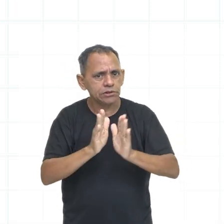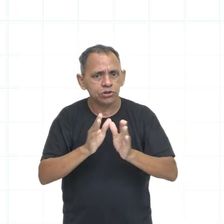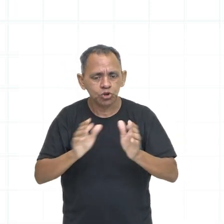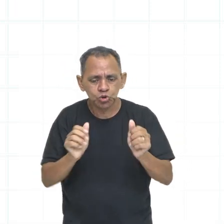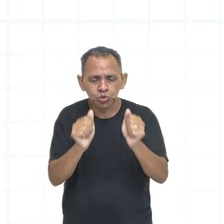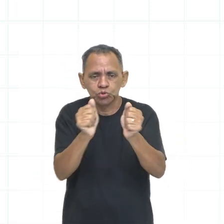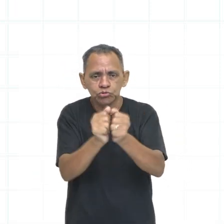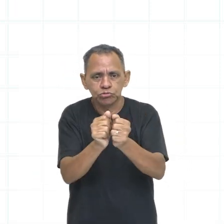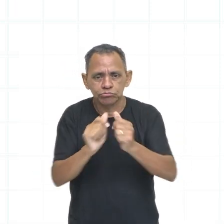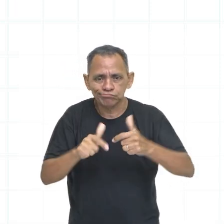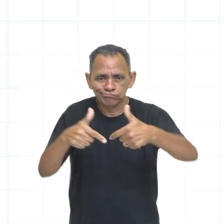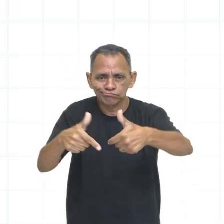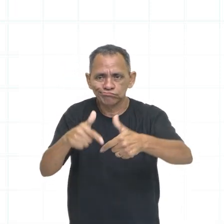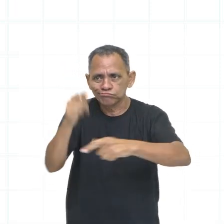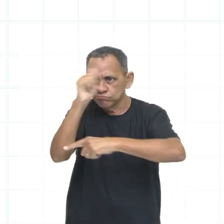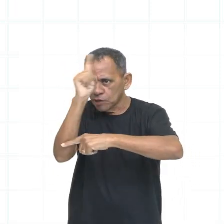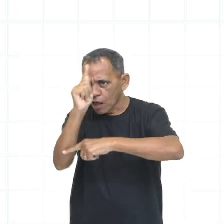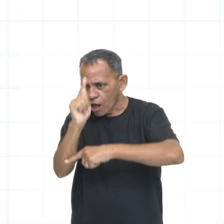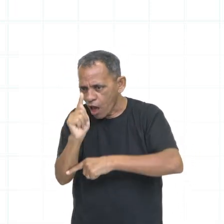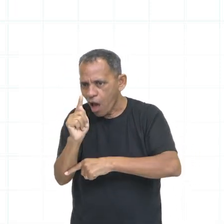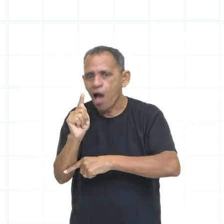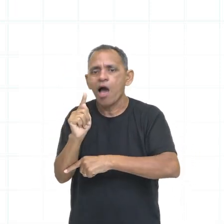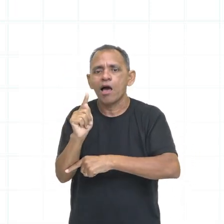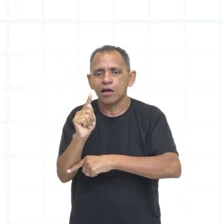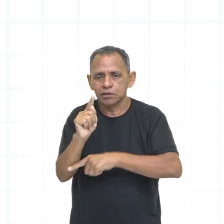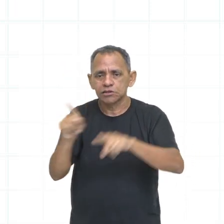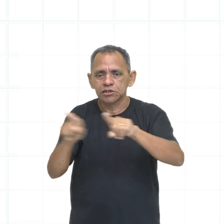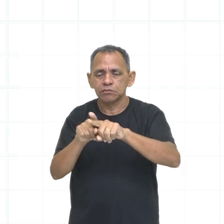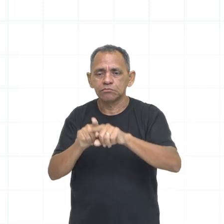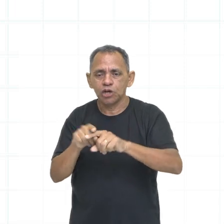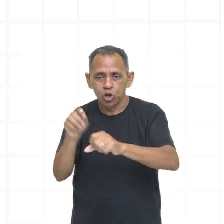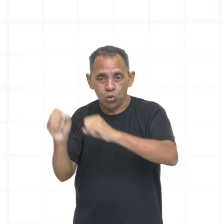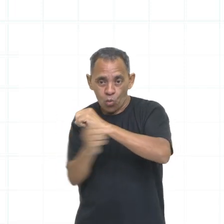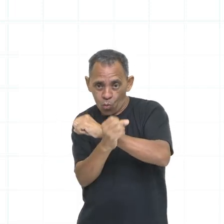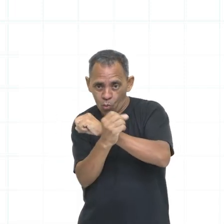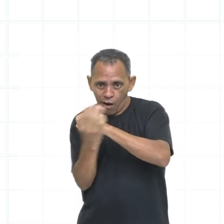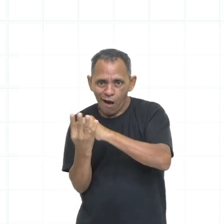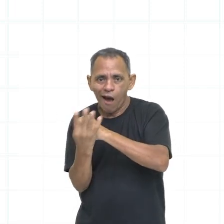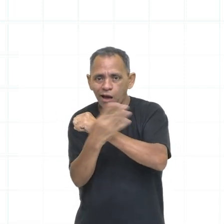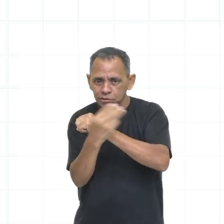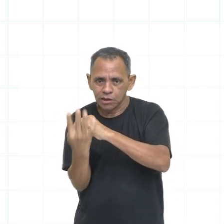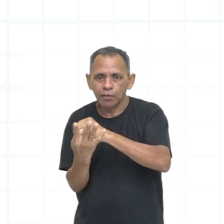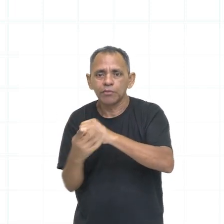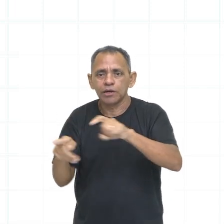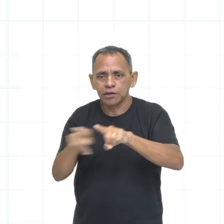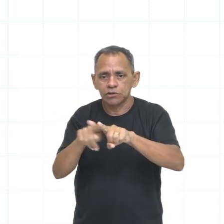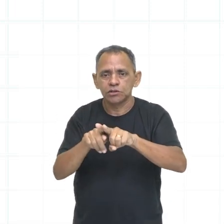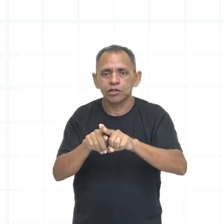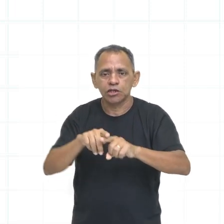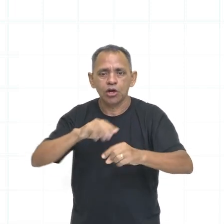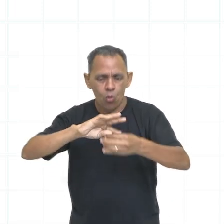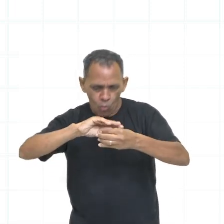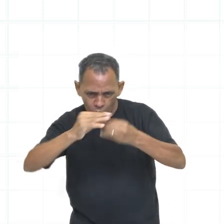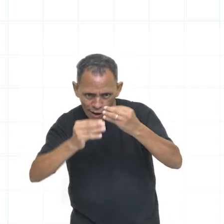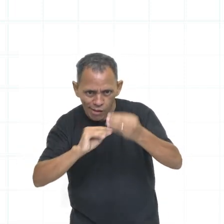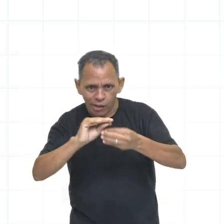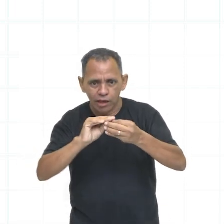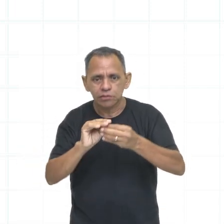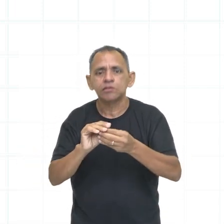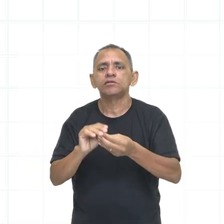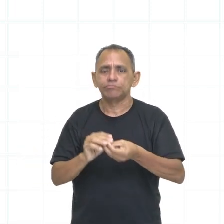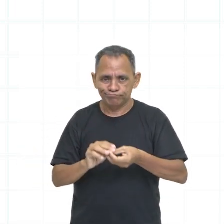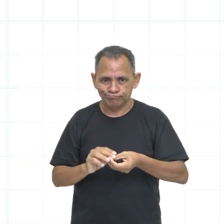da descarga elétrica e os raios ultravioletas, teriam formado moléculas orgânicas